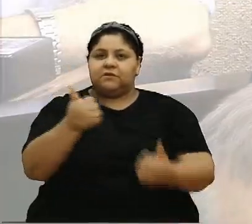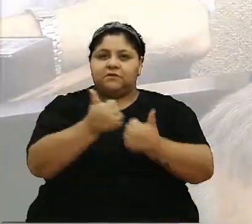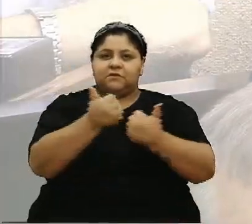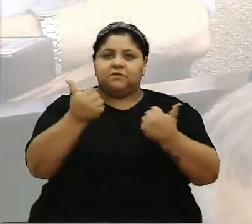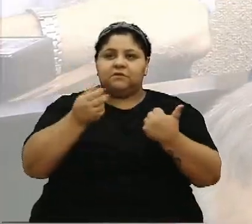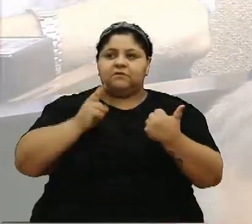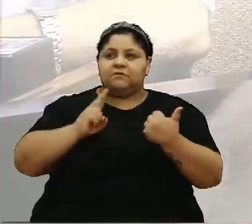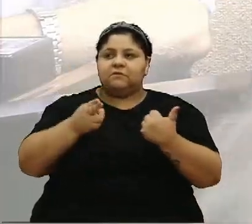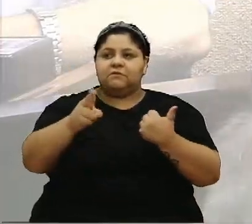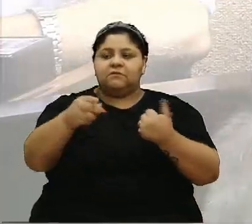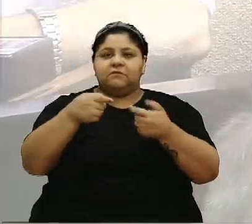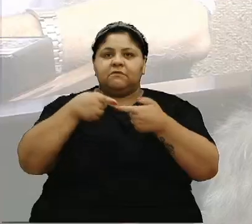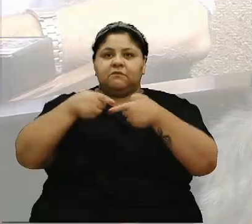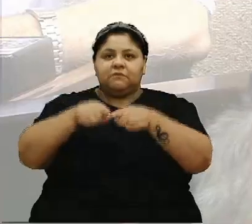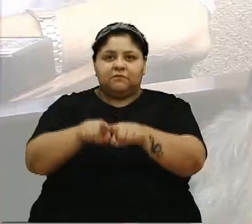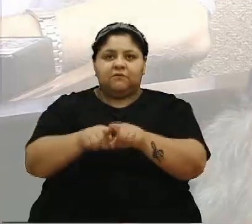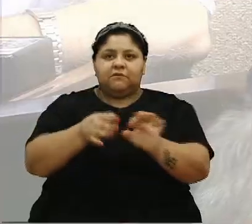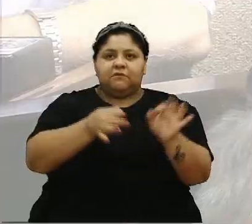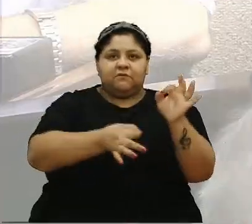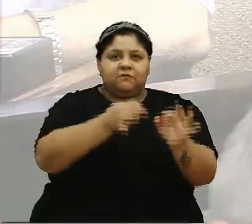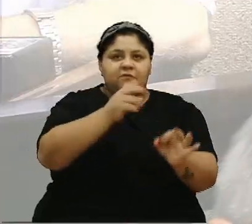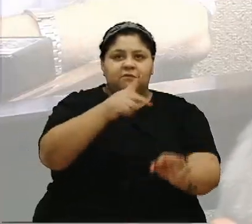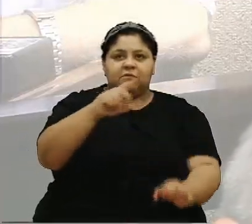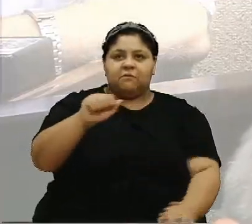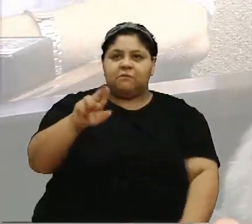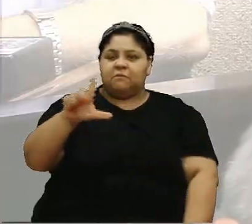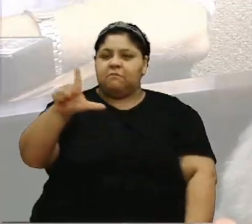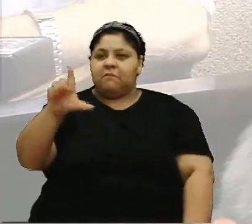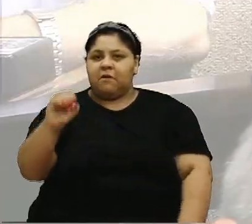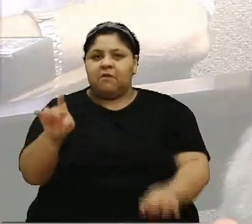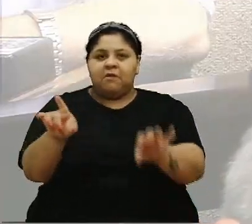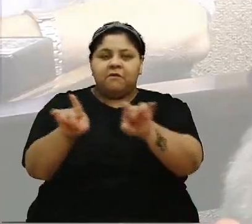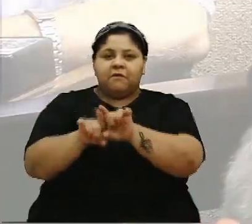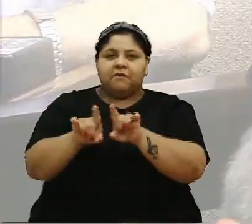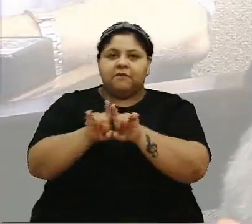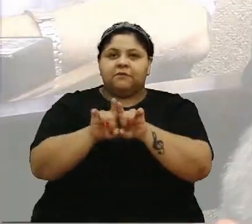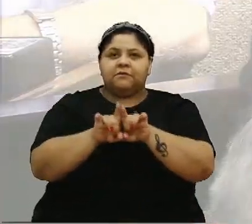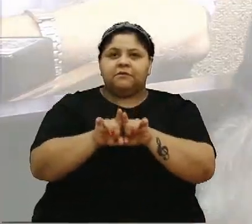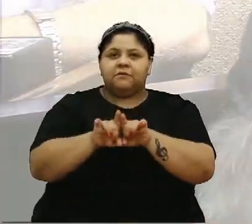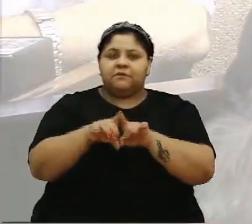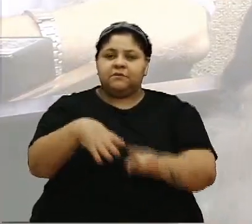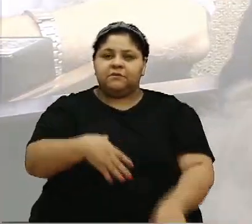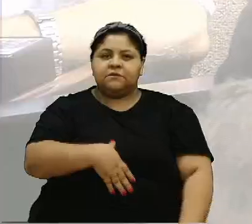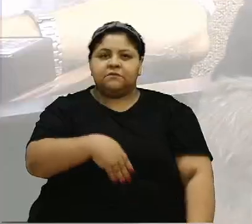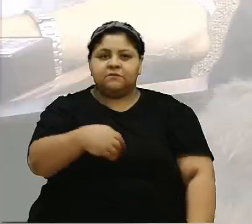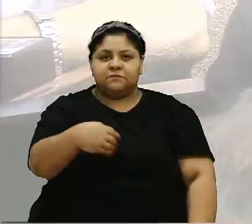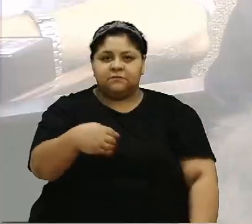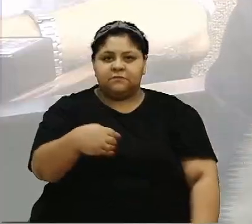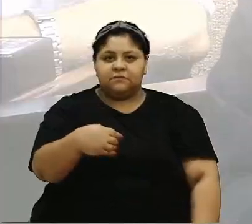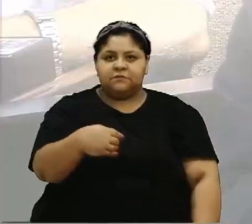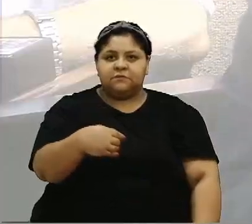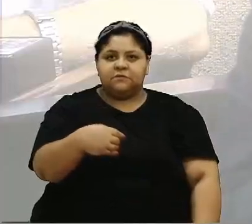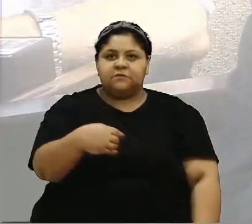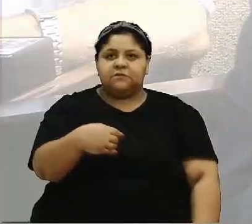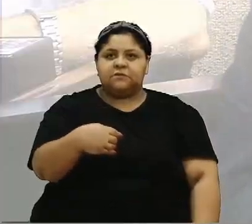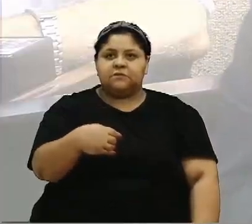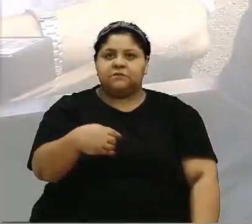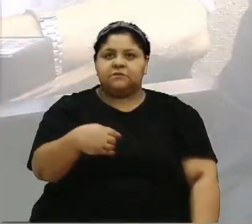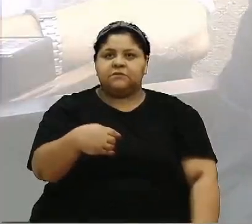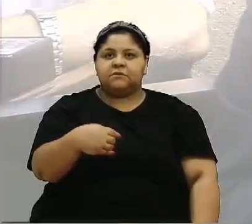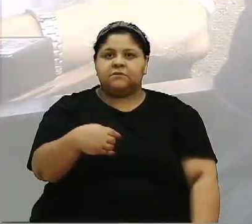sempre parceiro jurídico Paulo Lima, e também filha, né, da